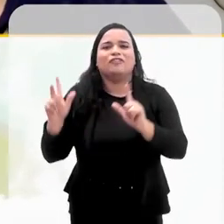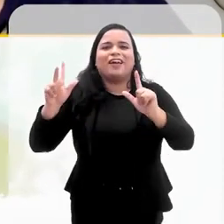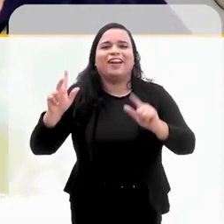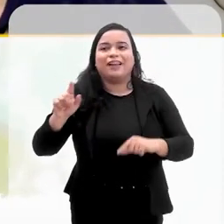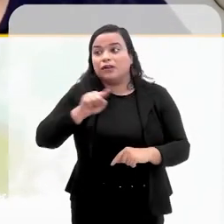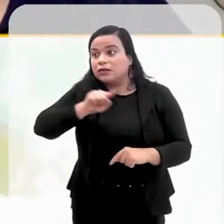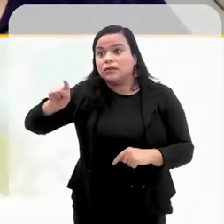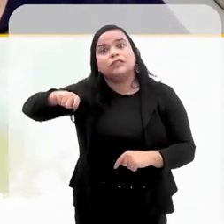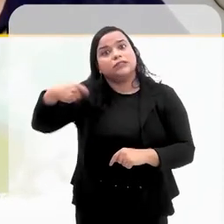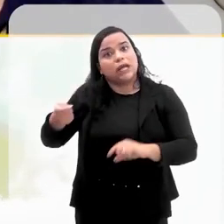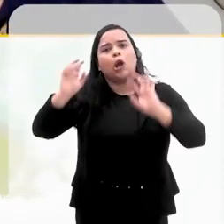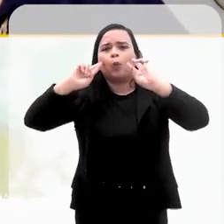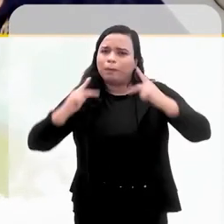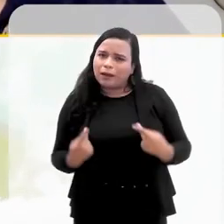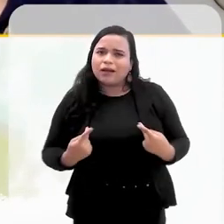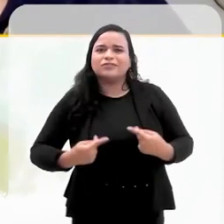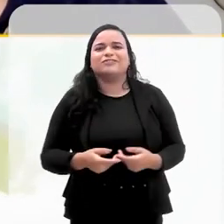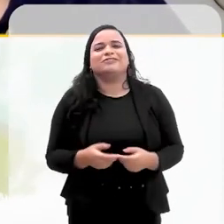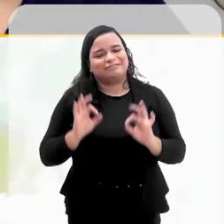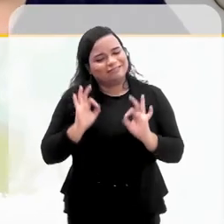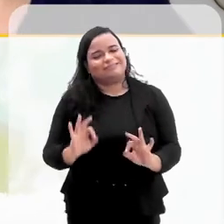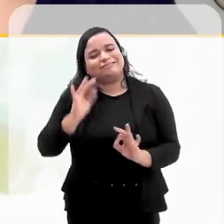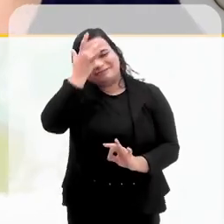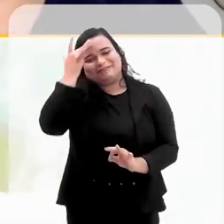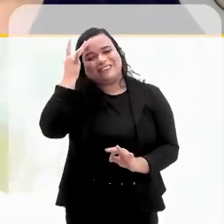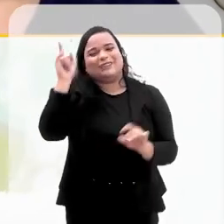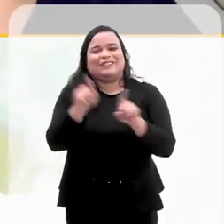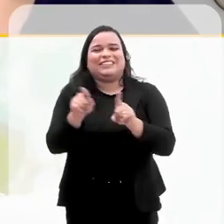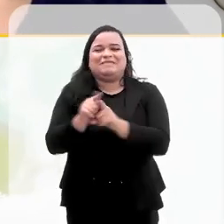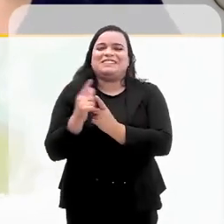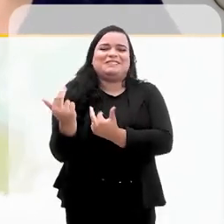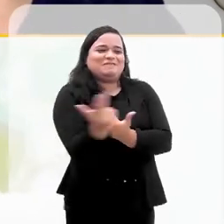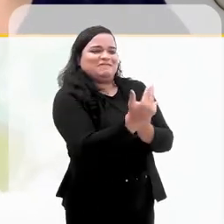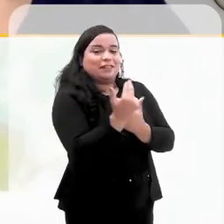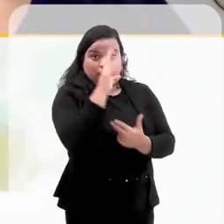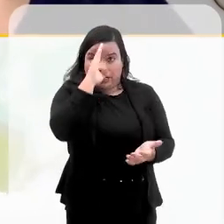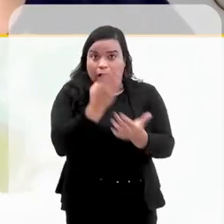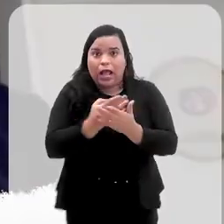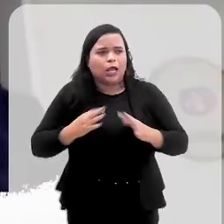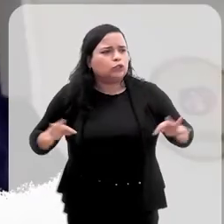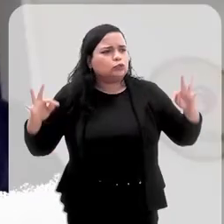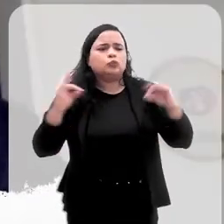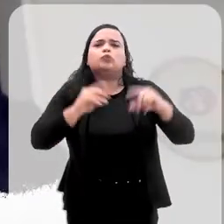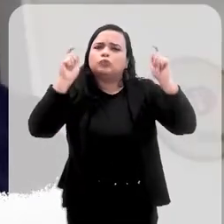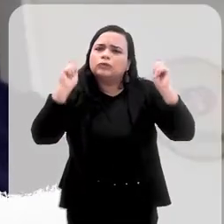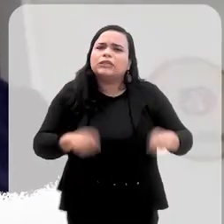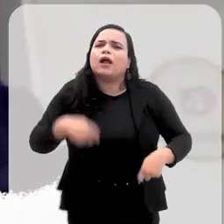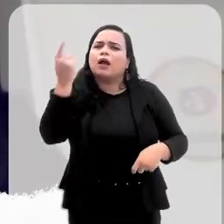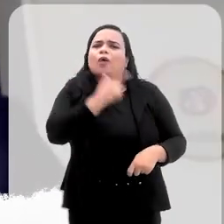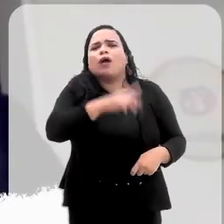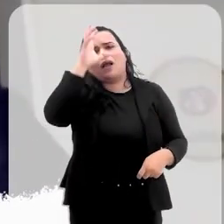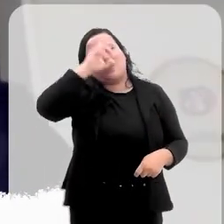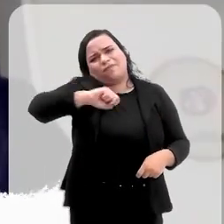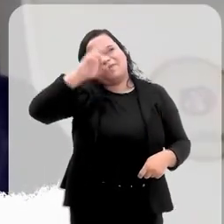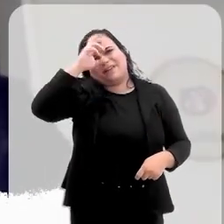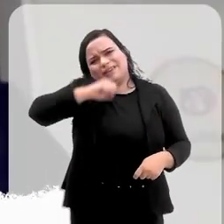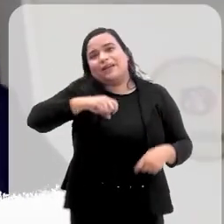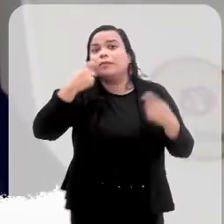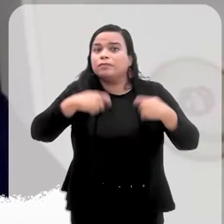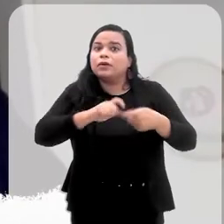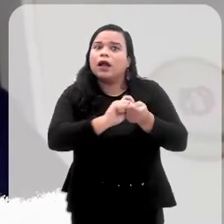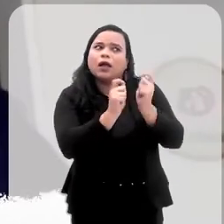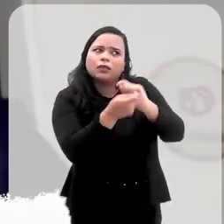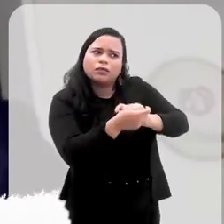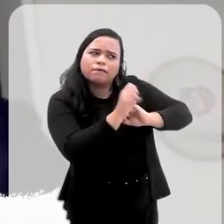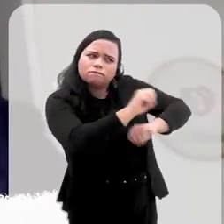desde que eu saiba ensinar e dar o suporte necessário para que ele adquira aquele conceito, aquela